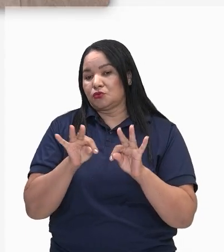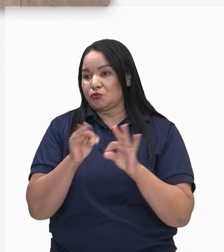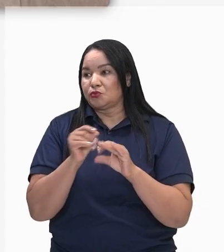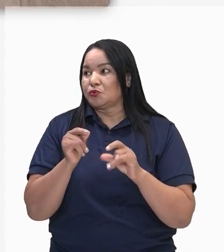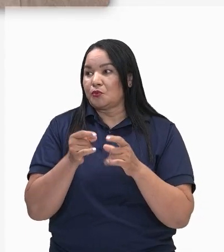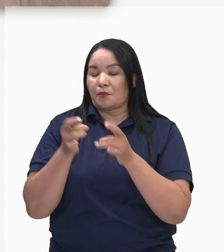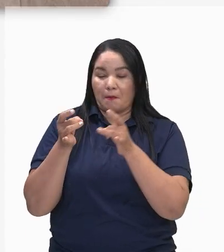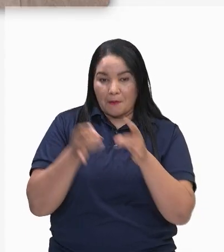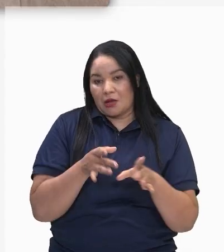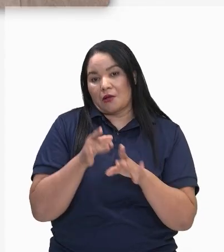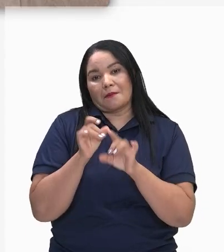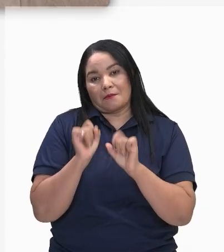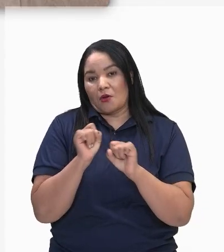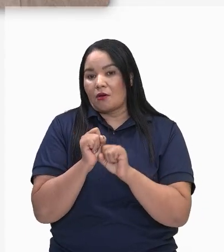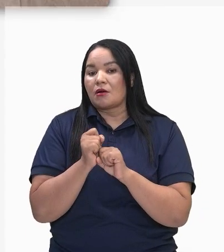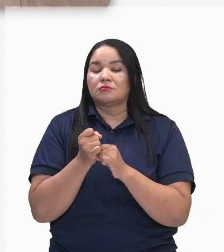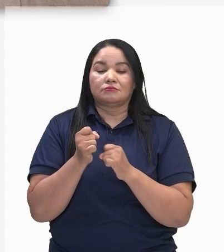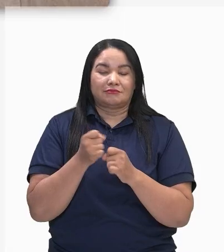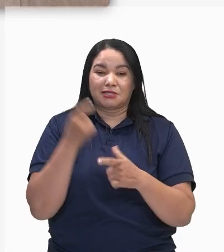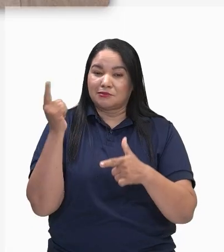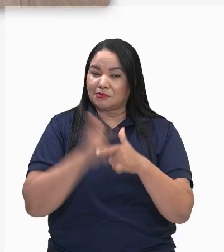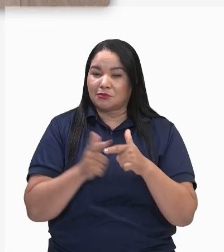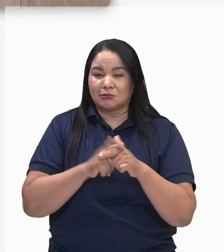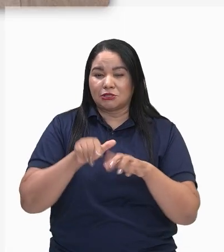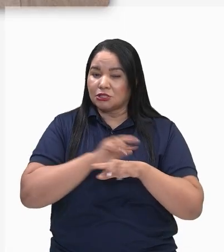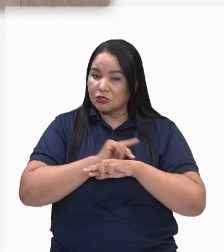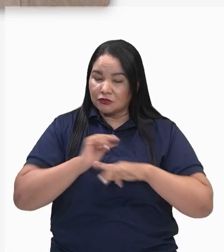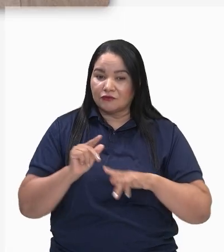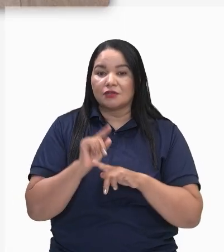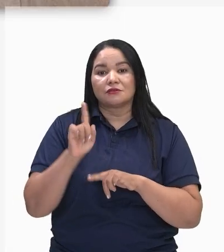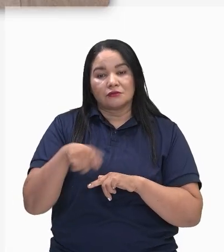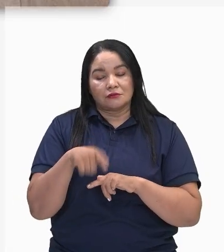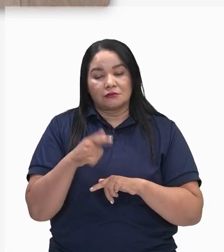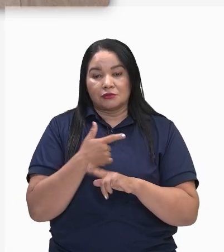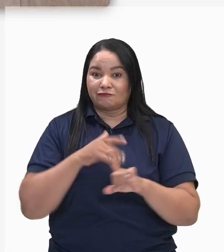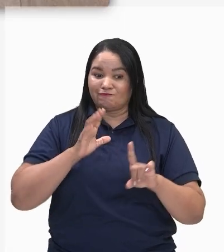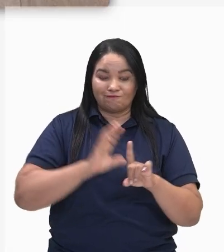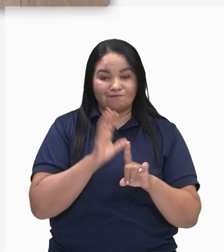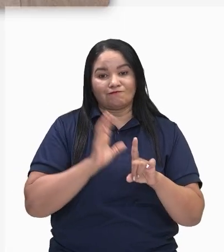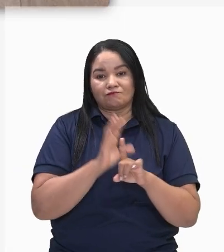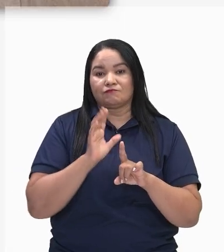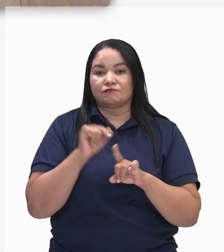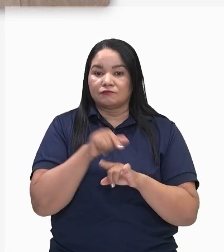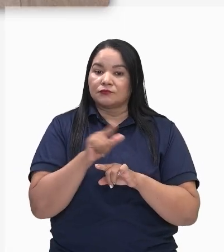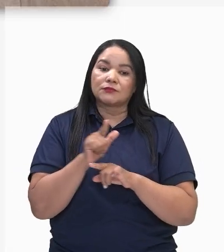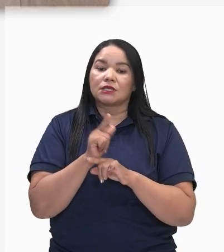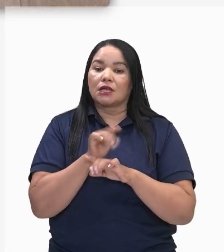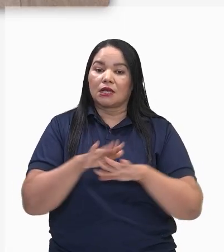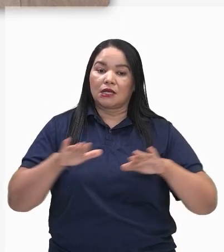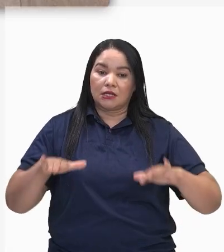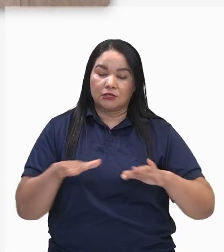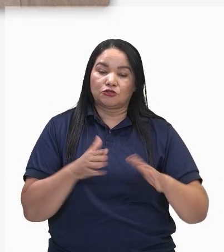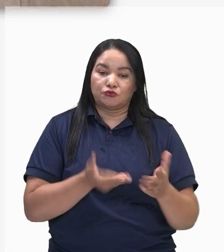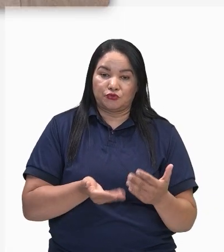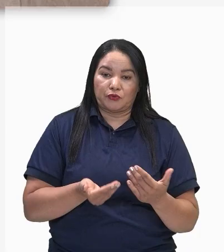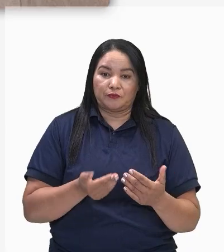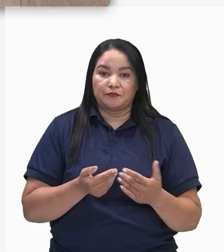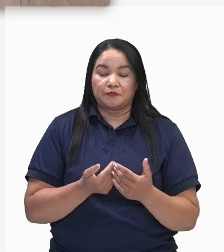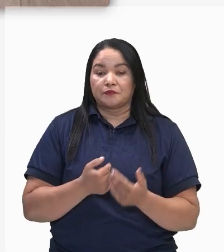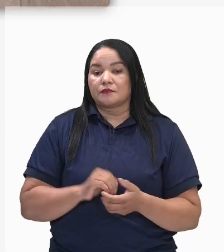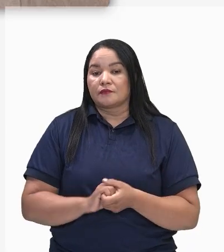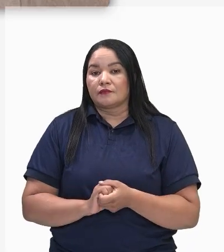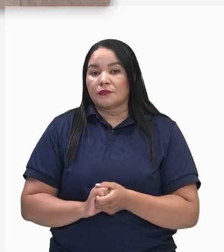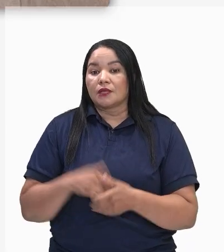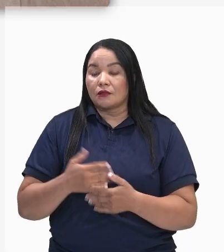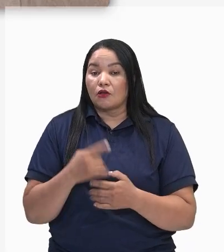sofre, né, maus tratos também. Tudo isso aí são ameaças a crianças e adolescentes. E pensando nisso, né, a